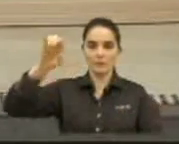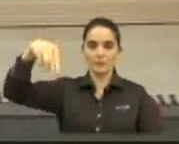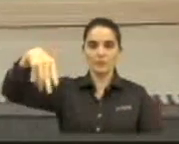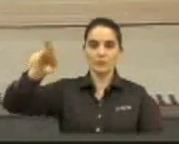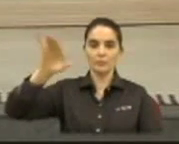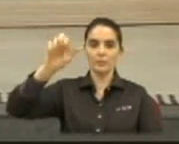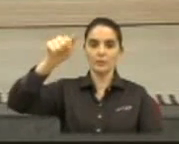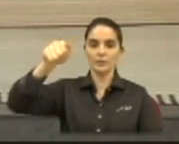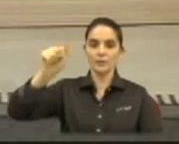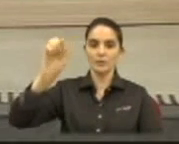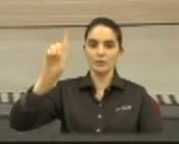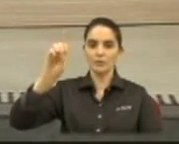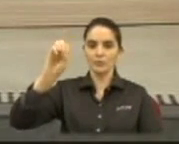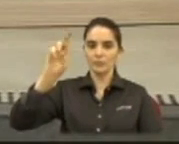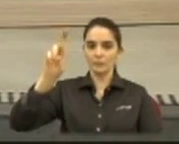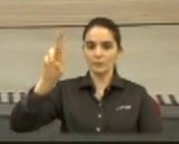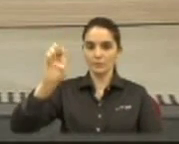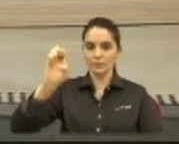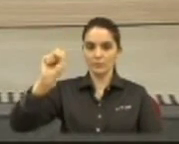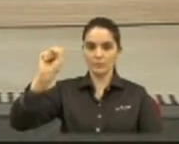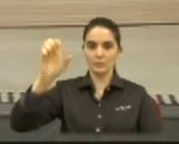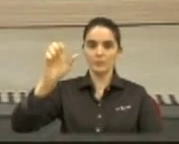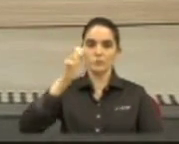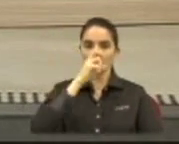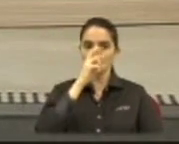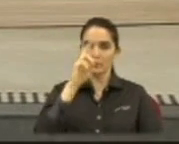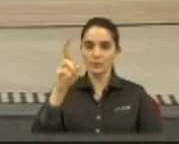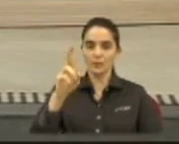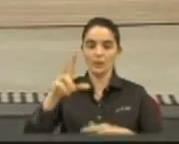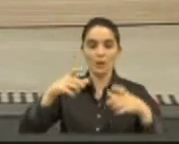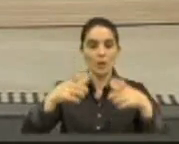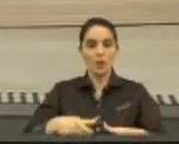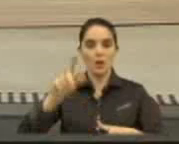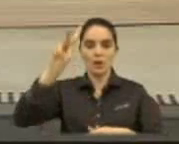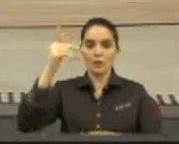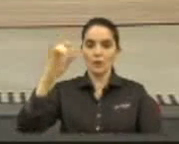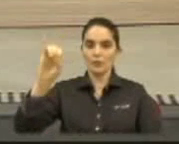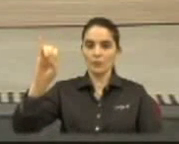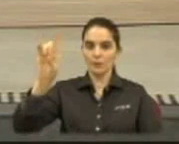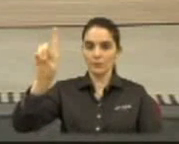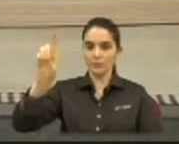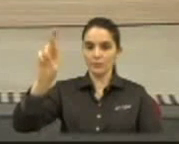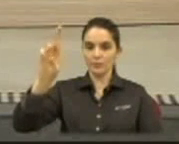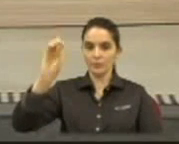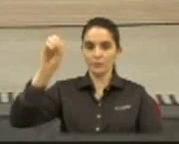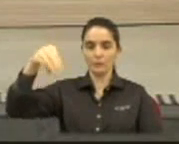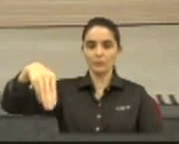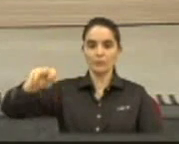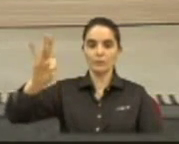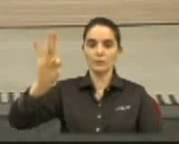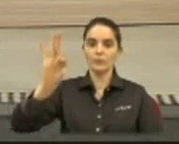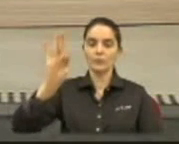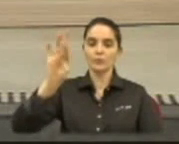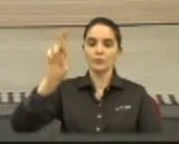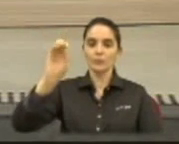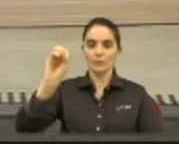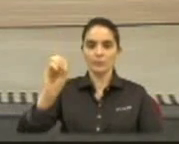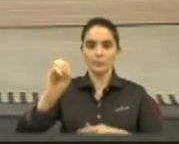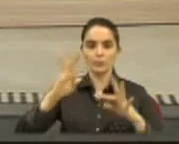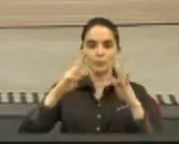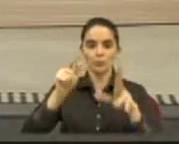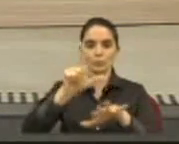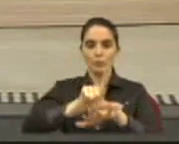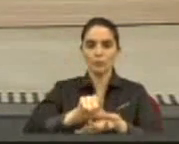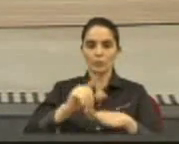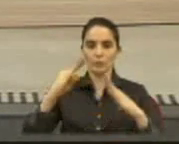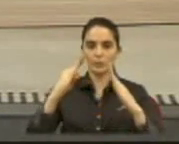instalação de válvulas de retenção de ar, eliminadores de ar para idômetros a todos os imóveis comerciais e residenciais do município de